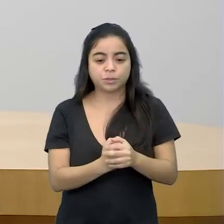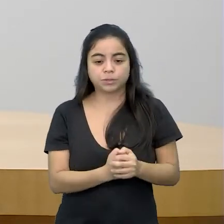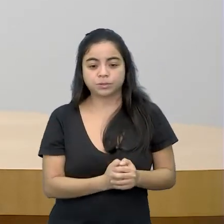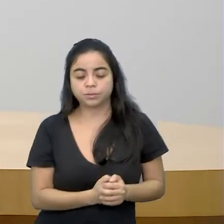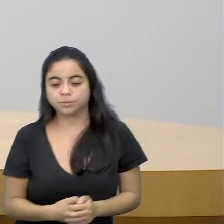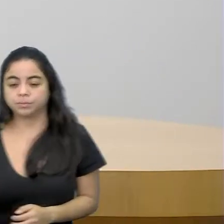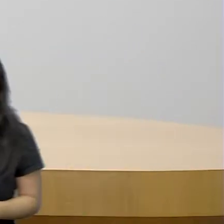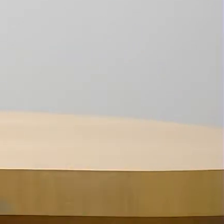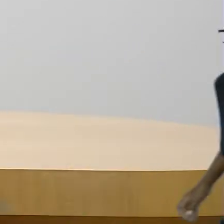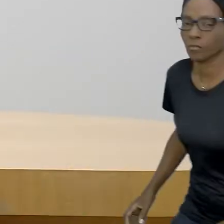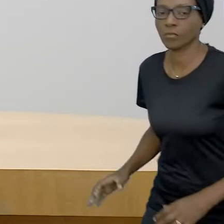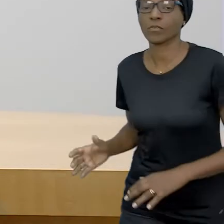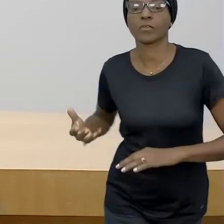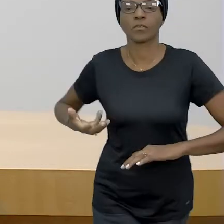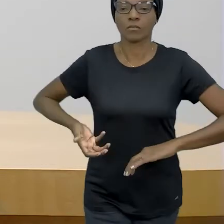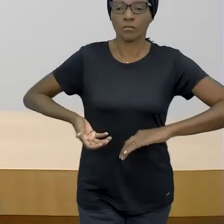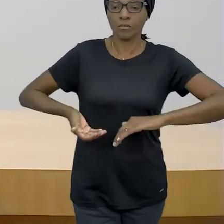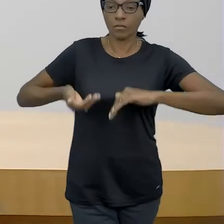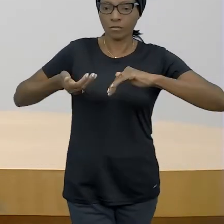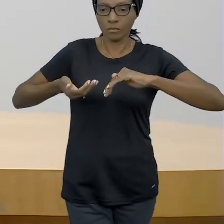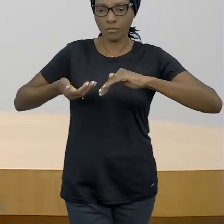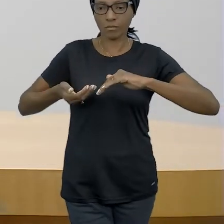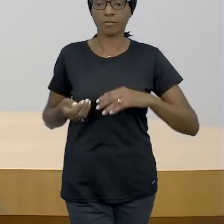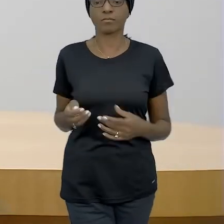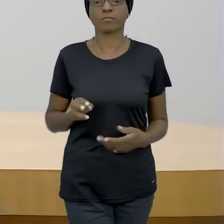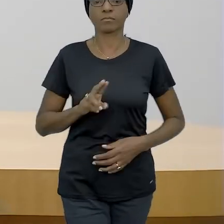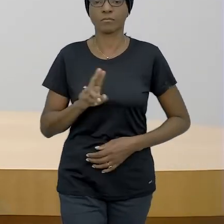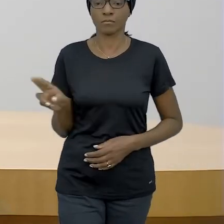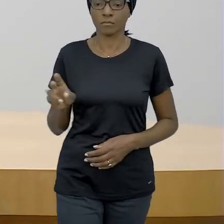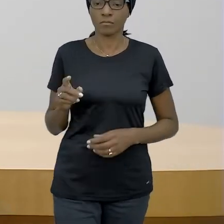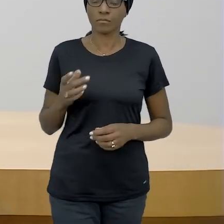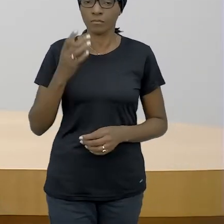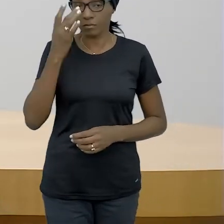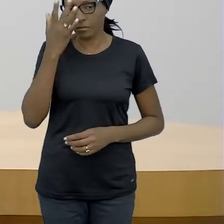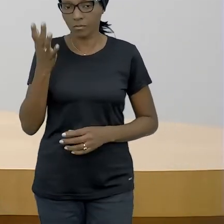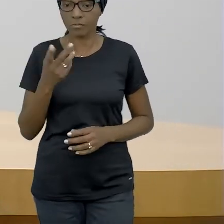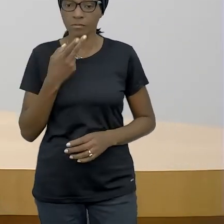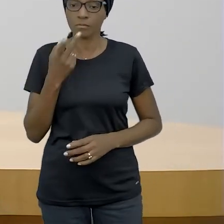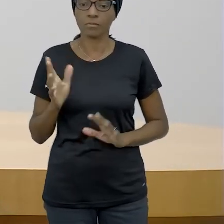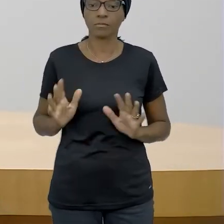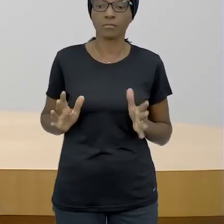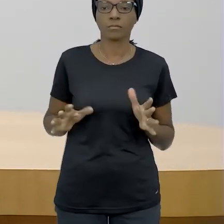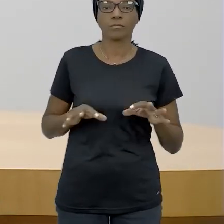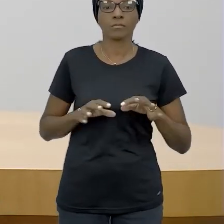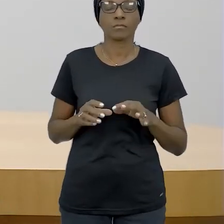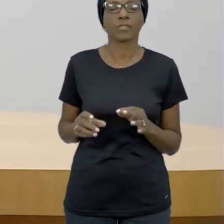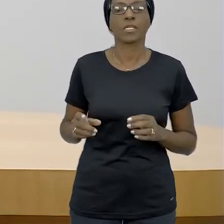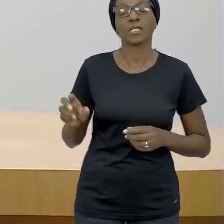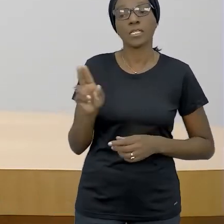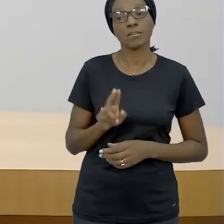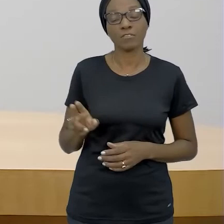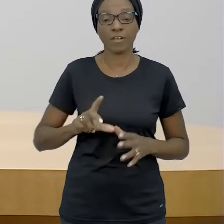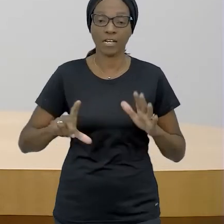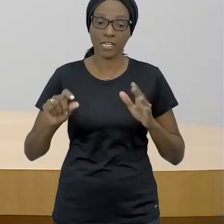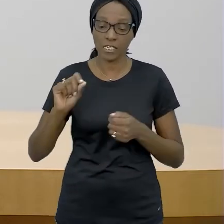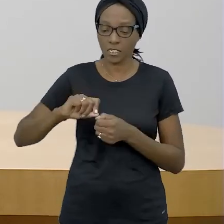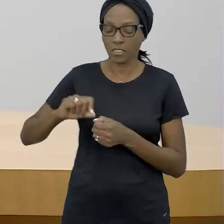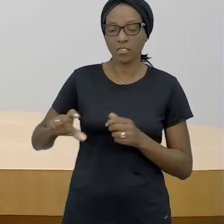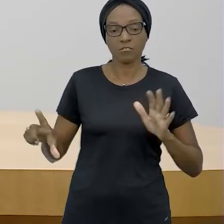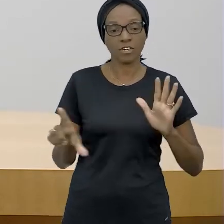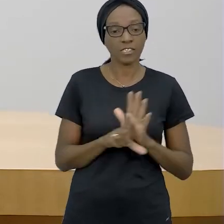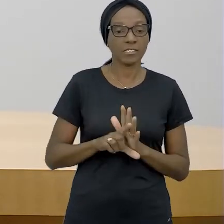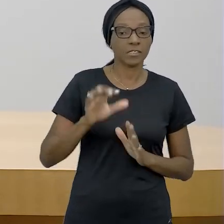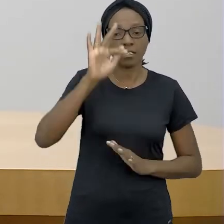Nacional, como o nome já diz, nacional, legisla num âmbito federativo, legisla num